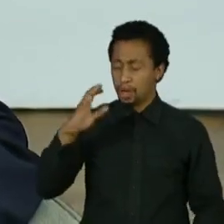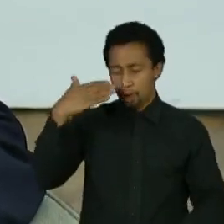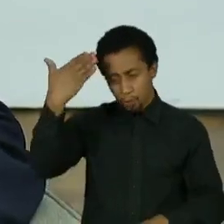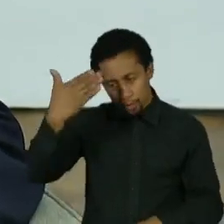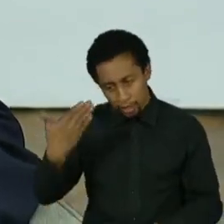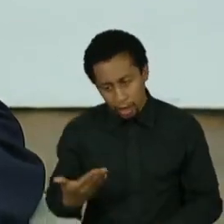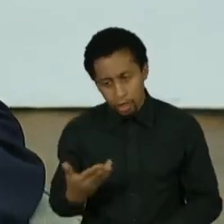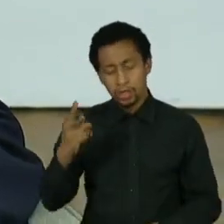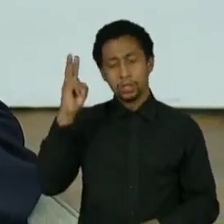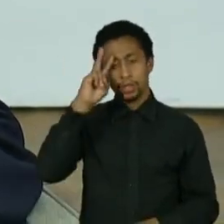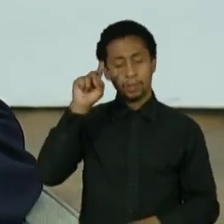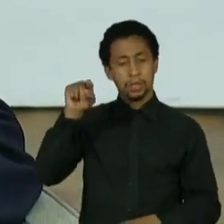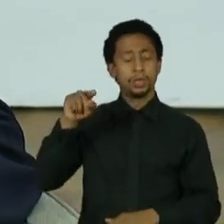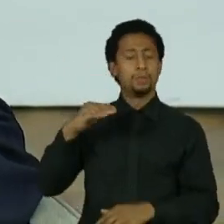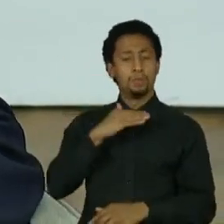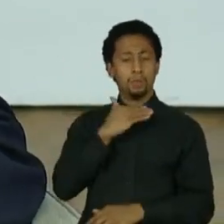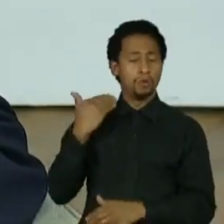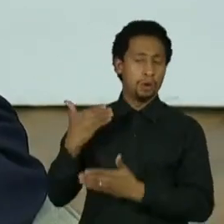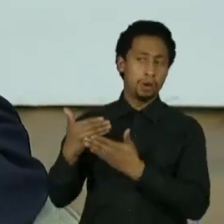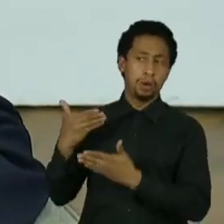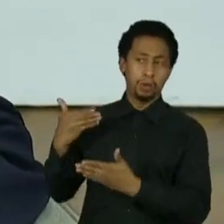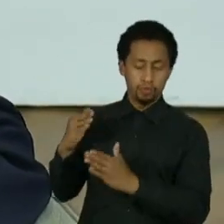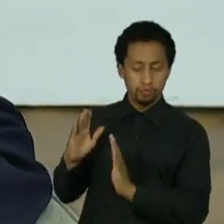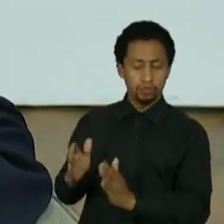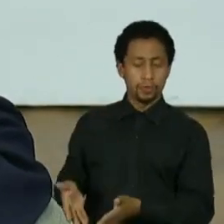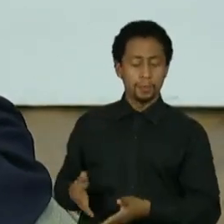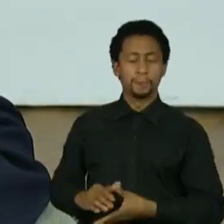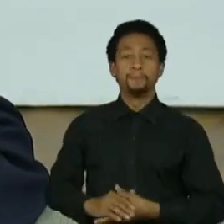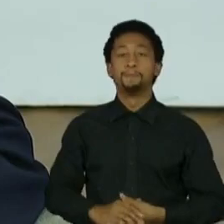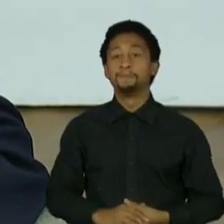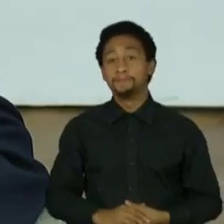Bruno, a questão é o seguinte.